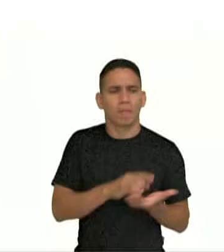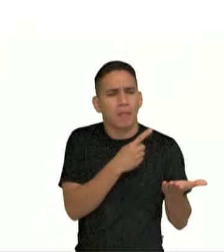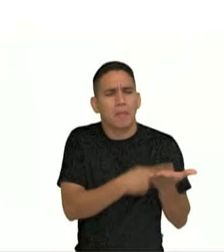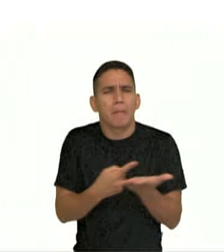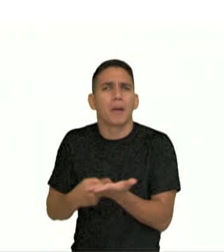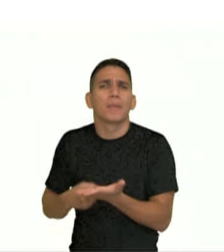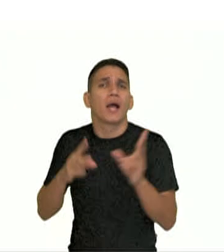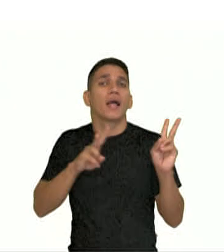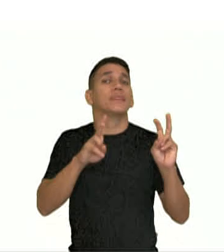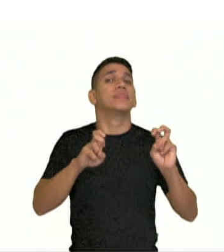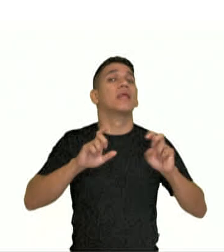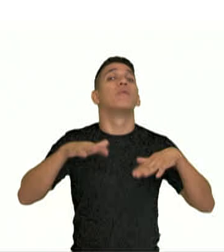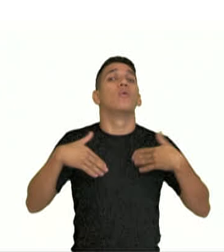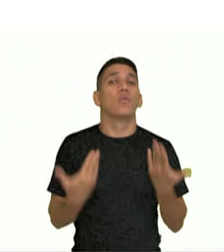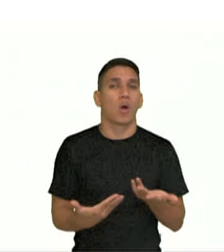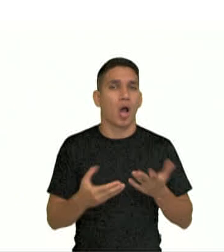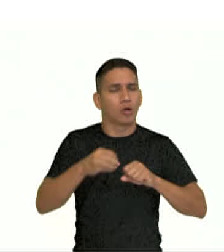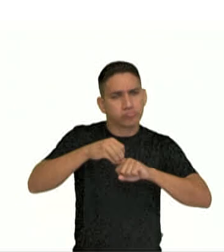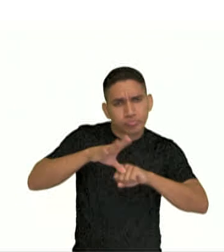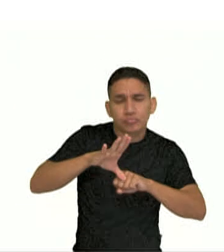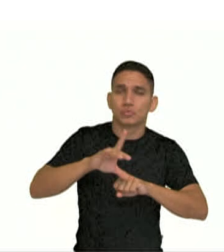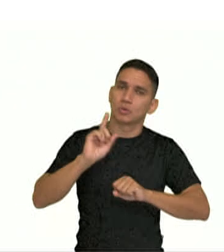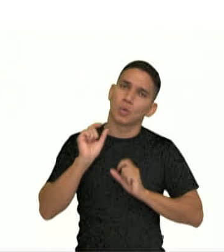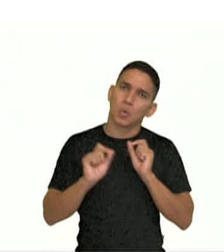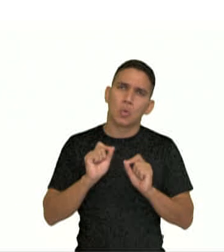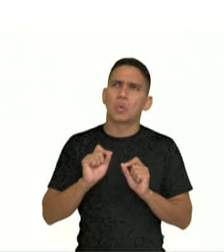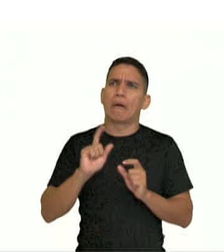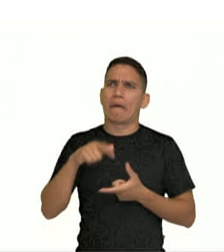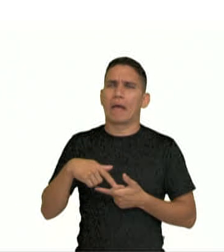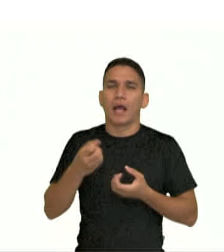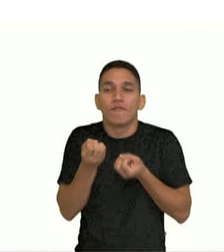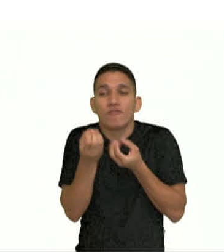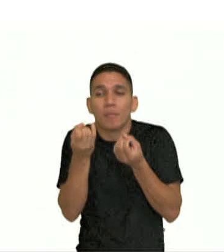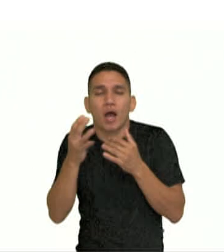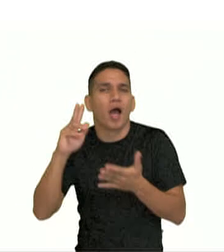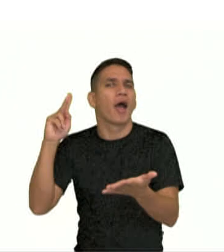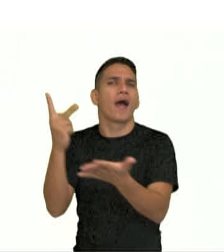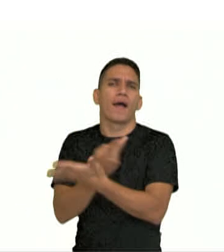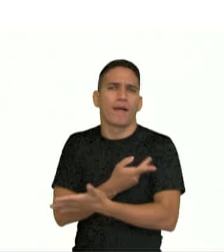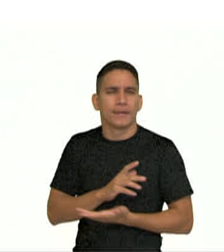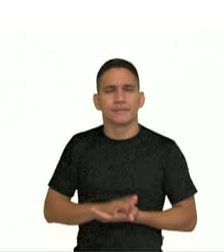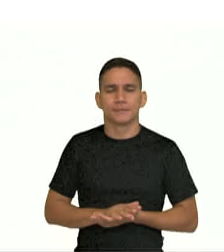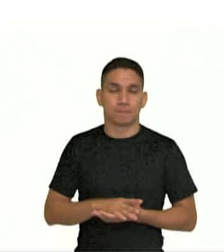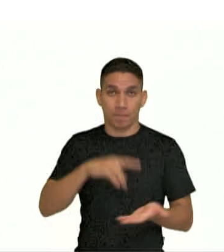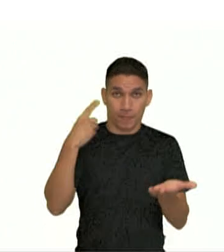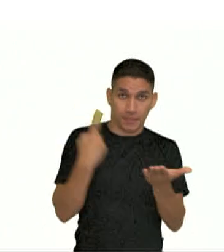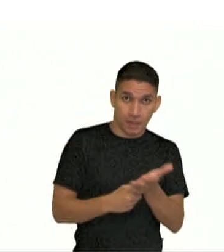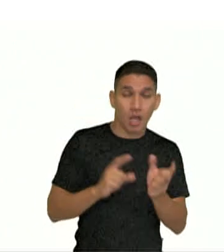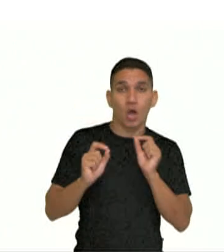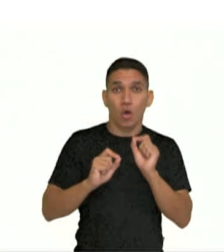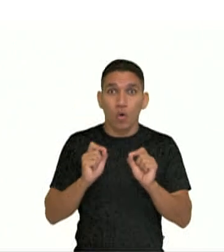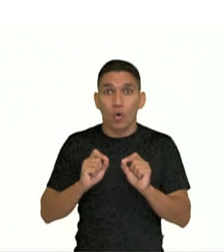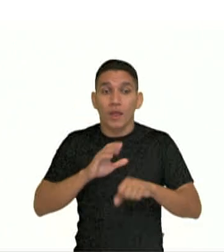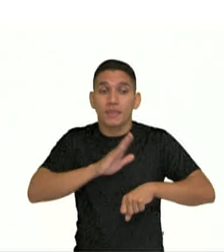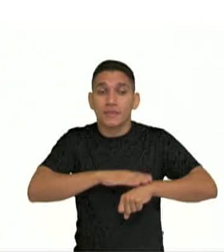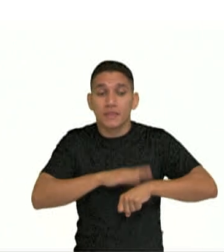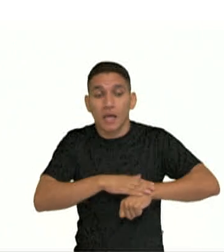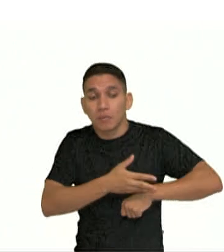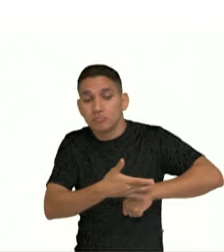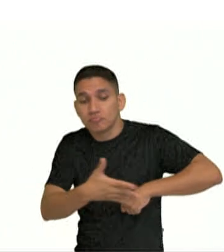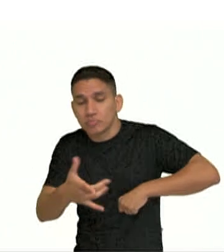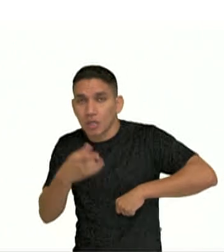um tema, sugestão, um fake news. Determine o tempo de duração do